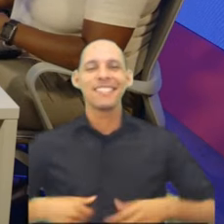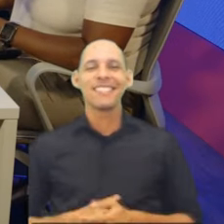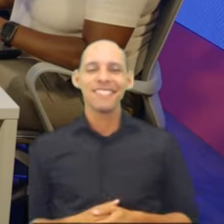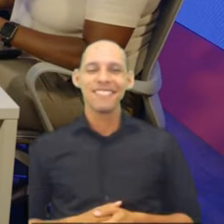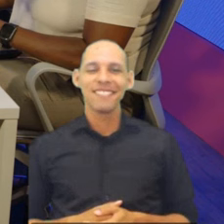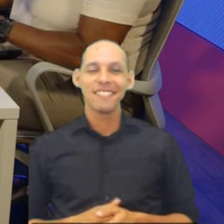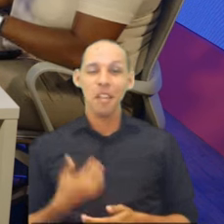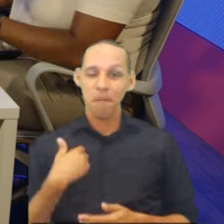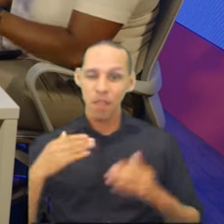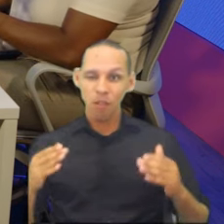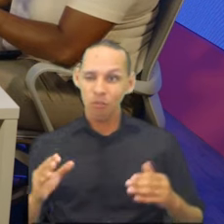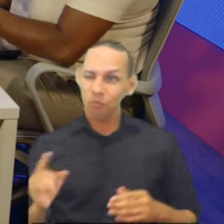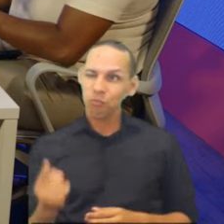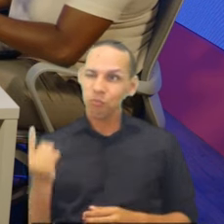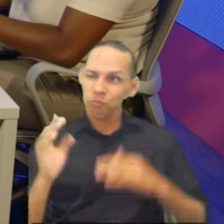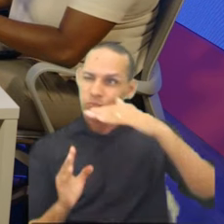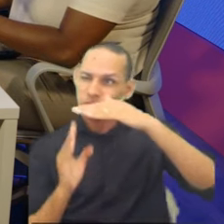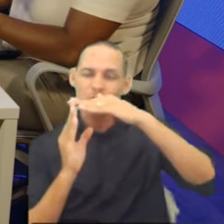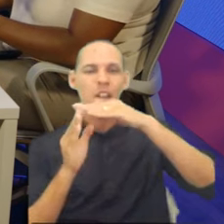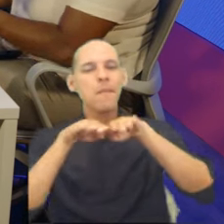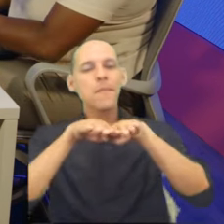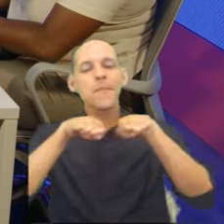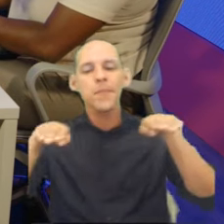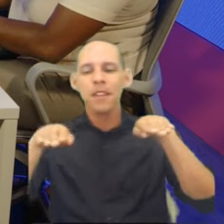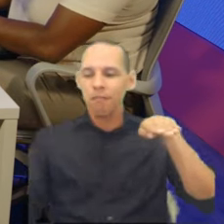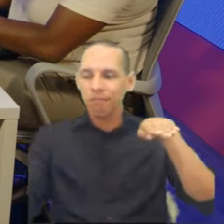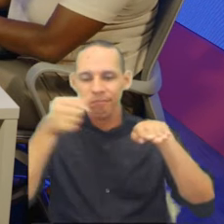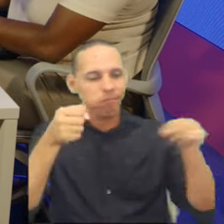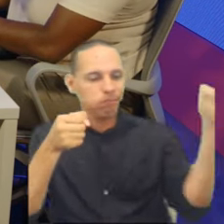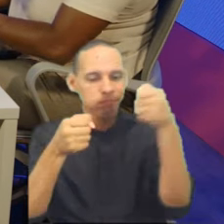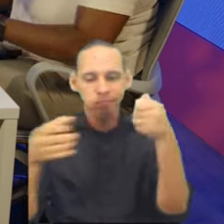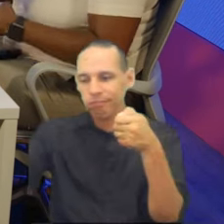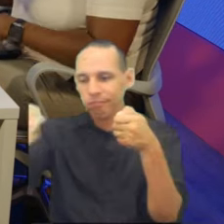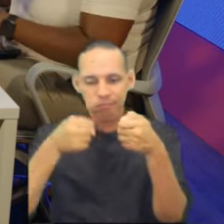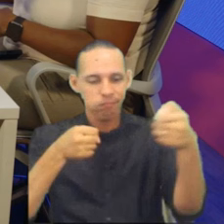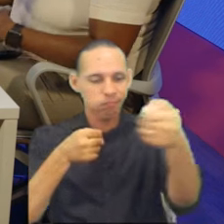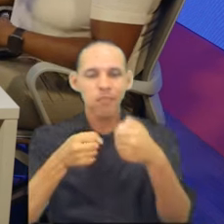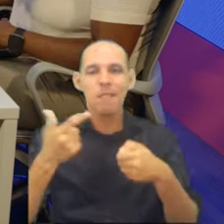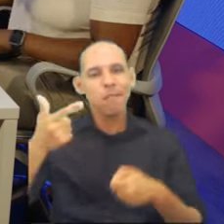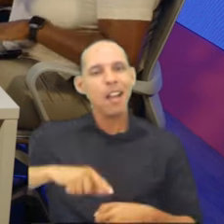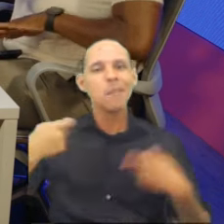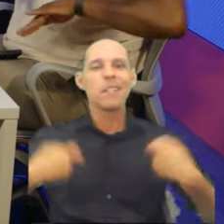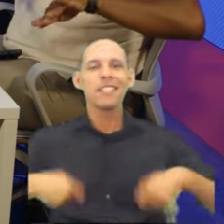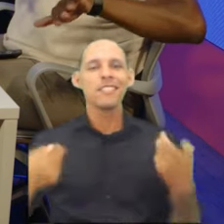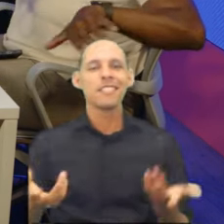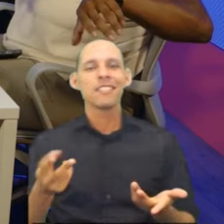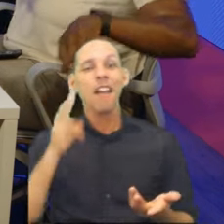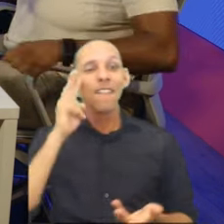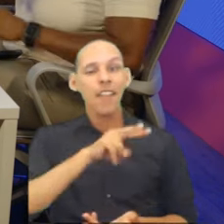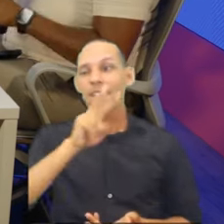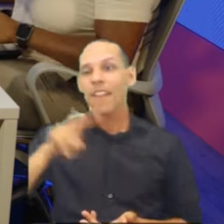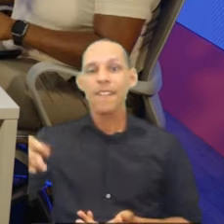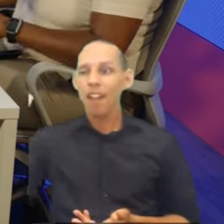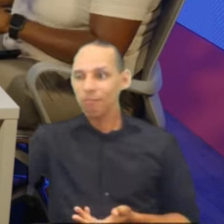eu falo muito isso o meu topo é platô cabe mais gente e a gente precisa ter esse olhar de quantas mais